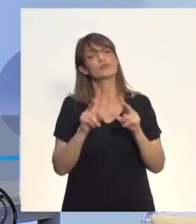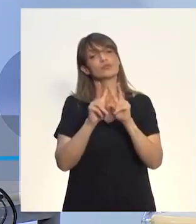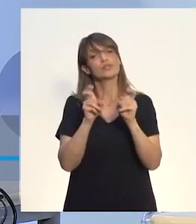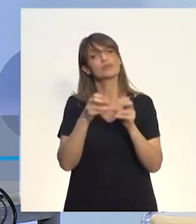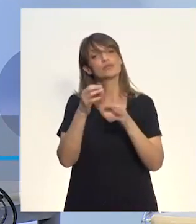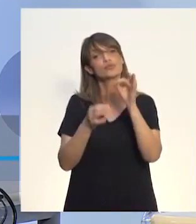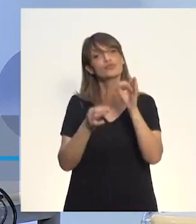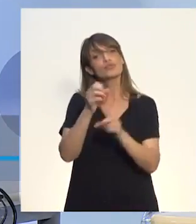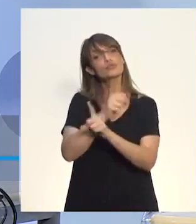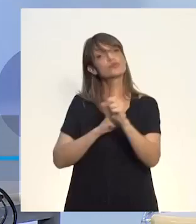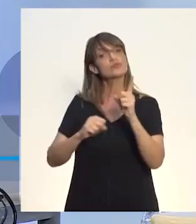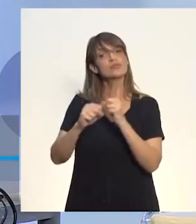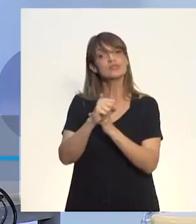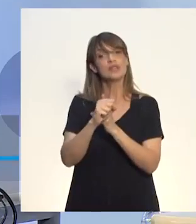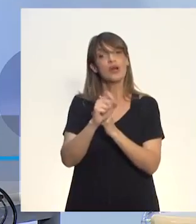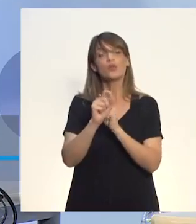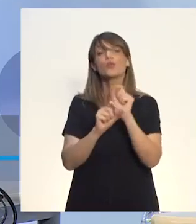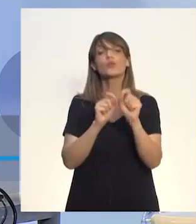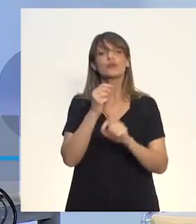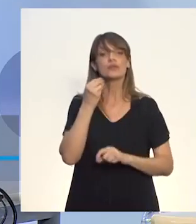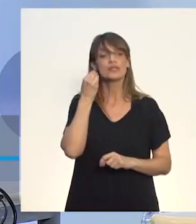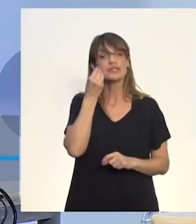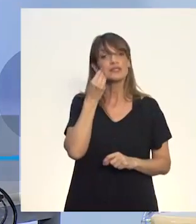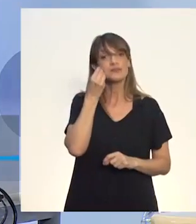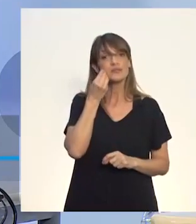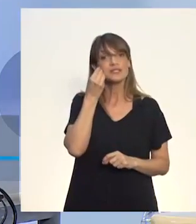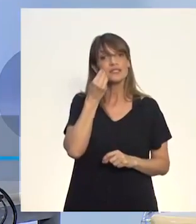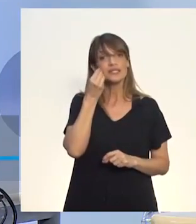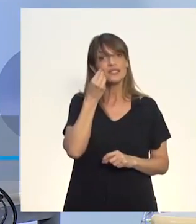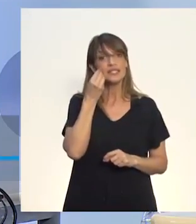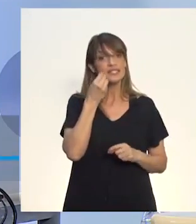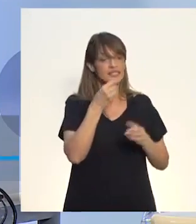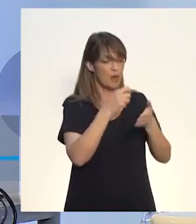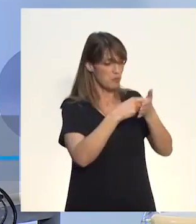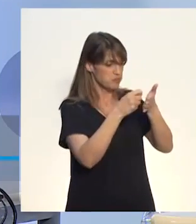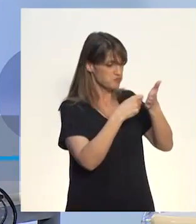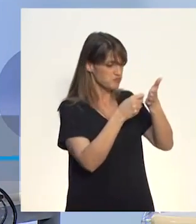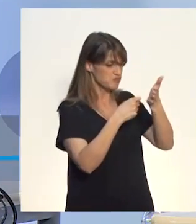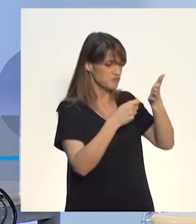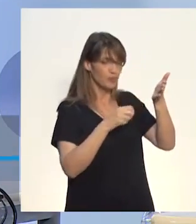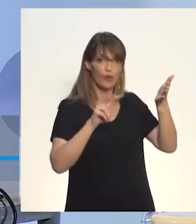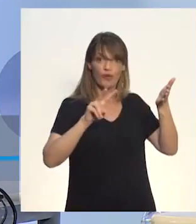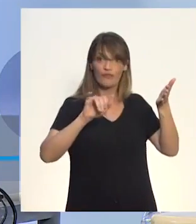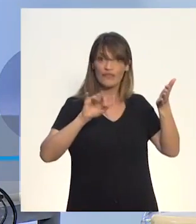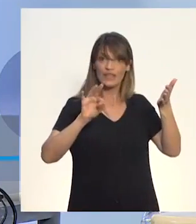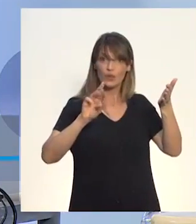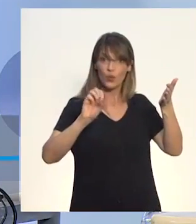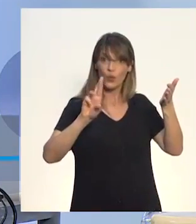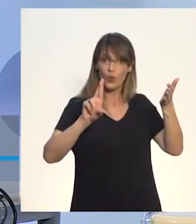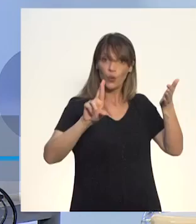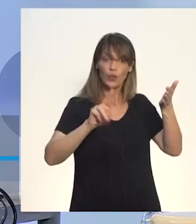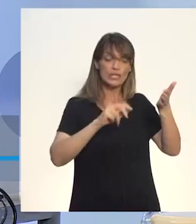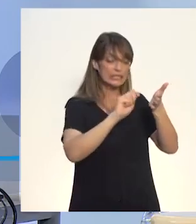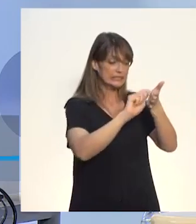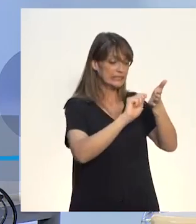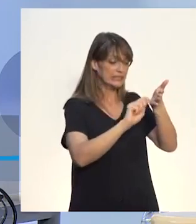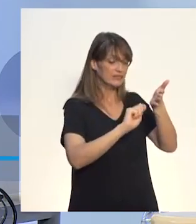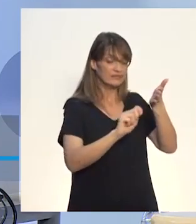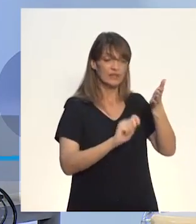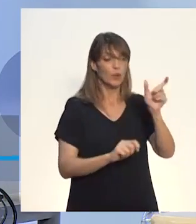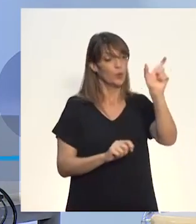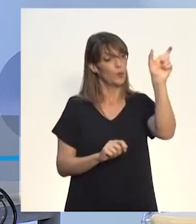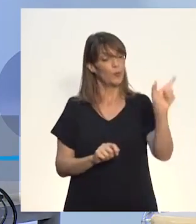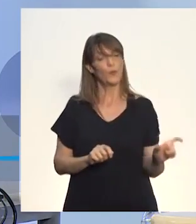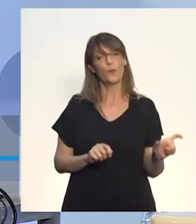a partir da experiência narrada, né, pelo Victor Hugo para o personagem Jean Valjean. E eu